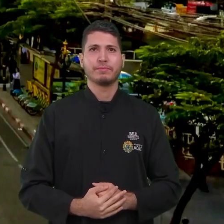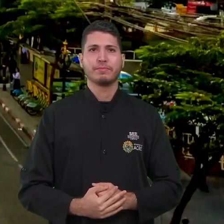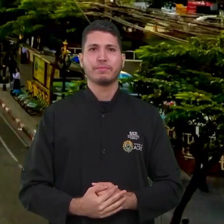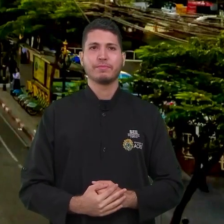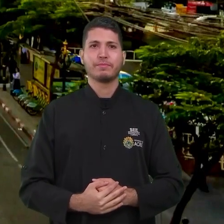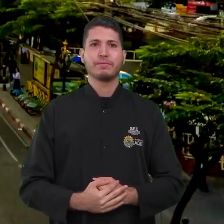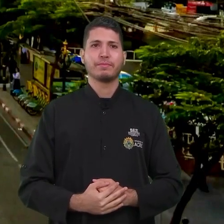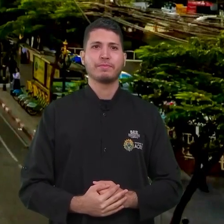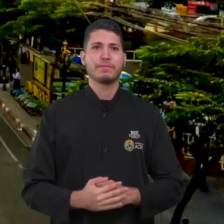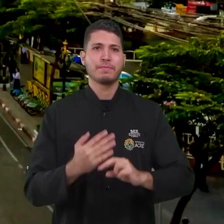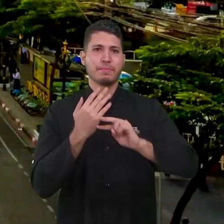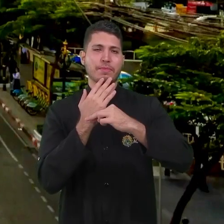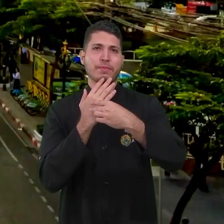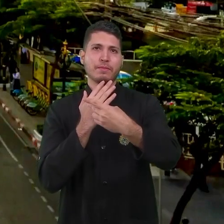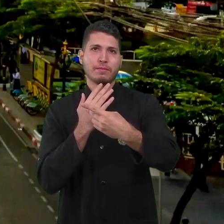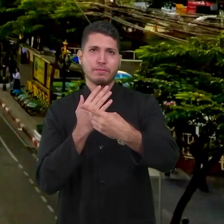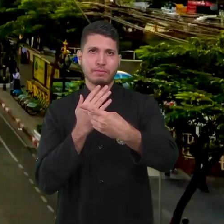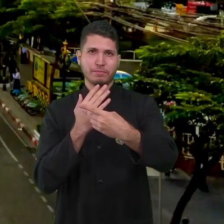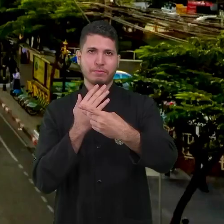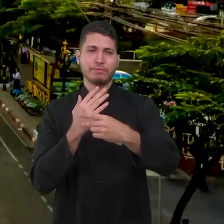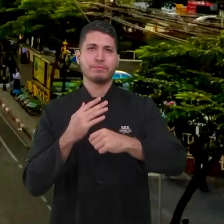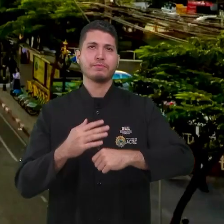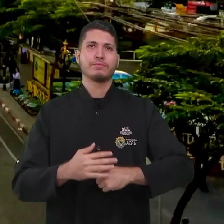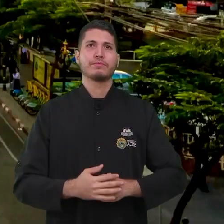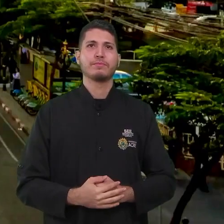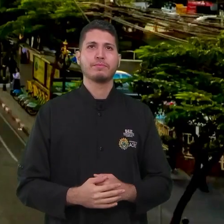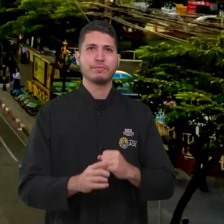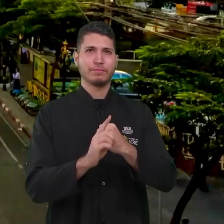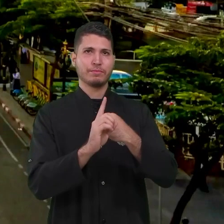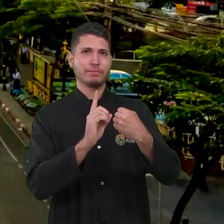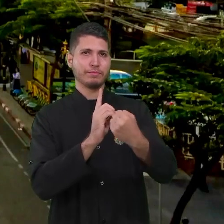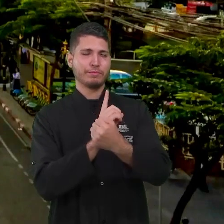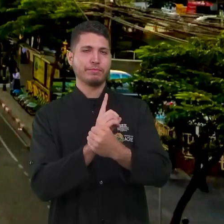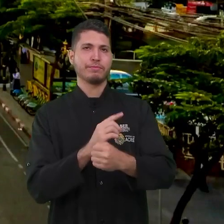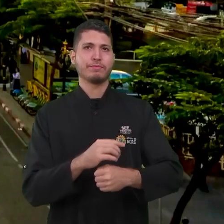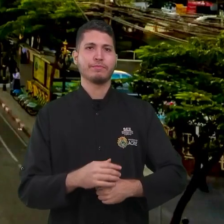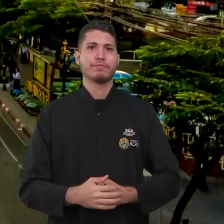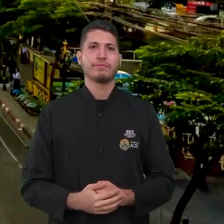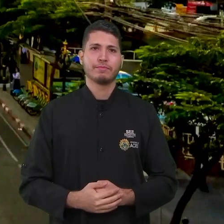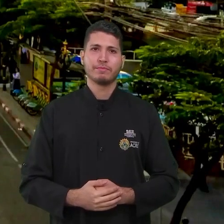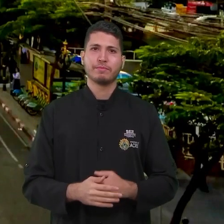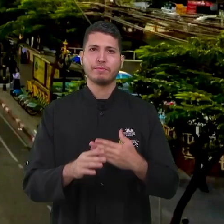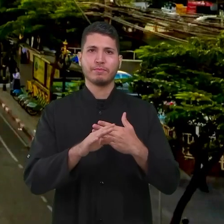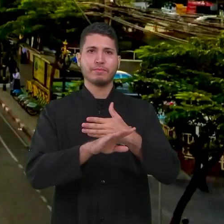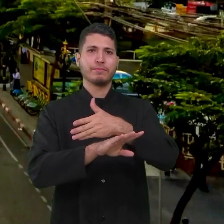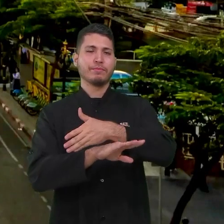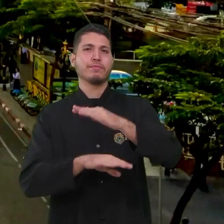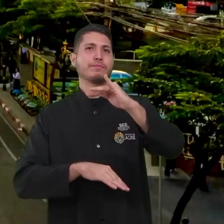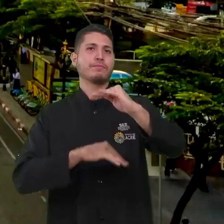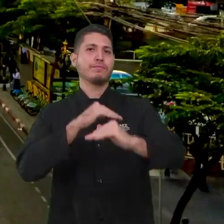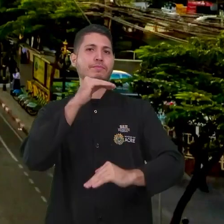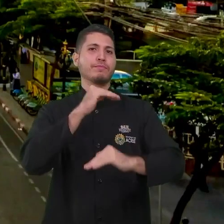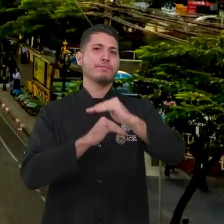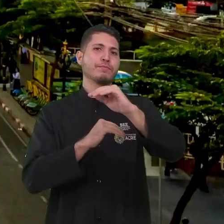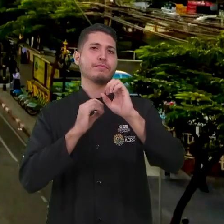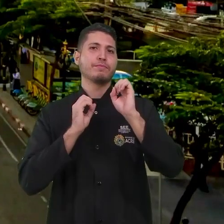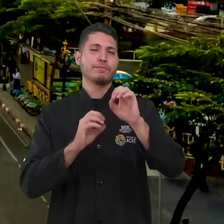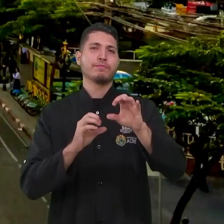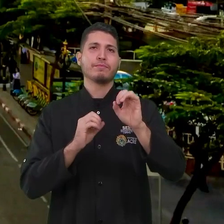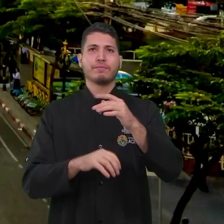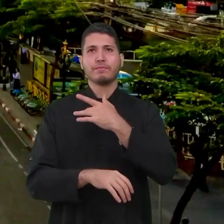Uma consequência de tudo isso, que eu vou chamar de consequência social, acesso desigual à